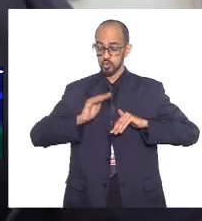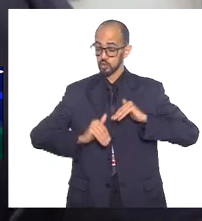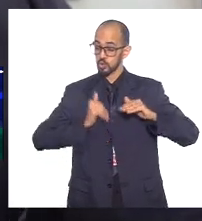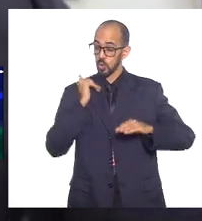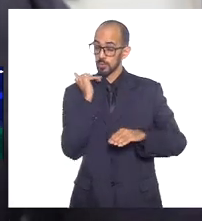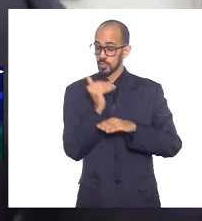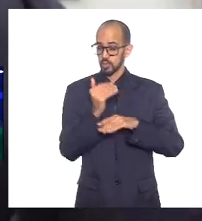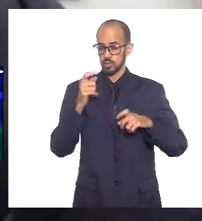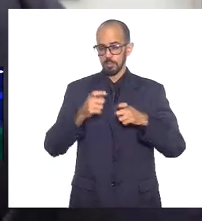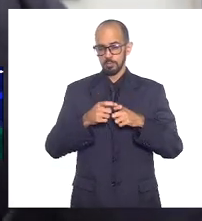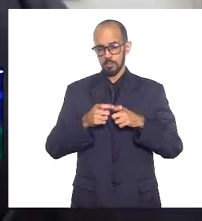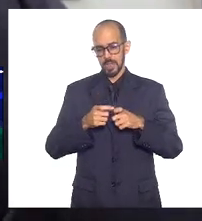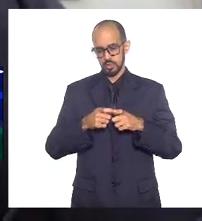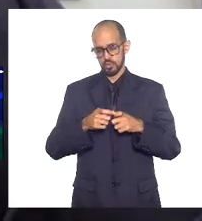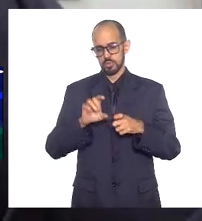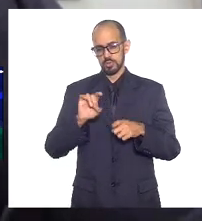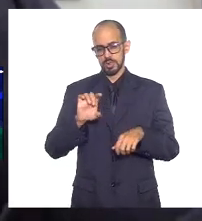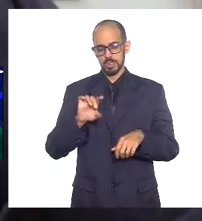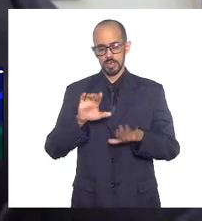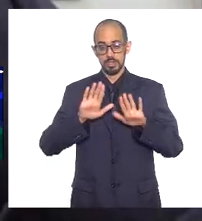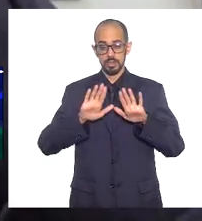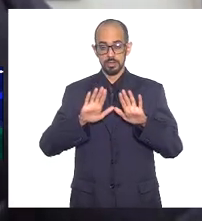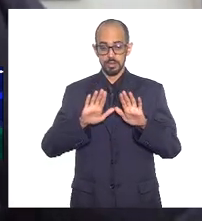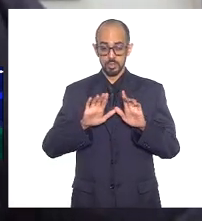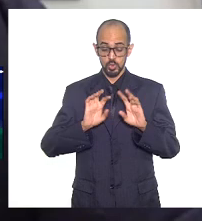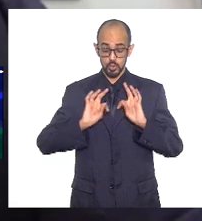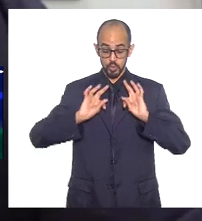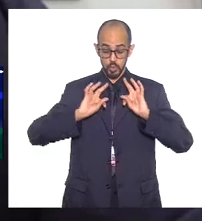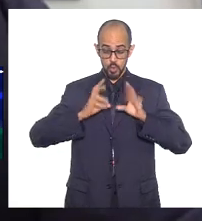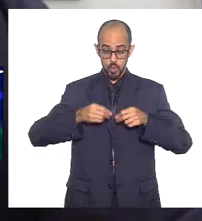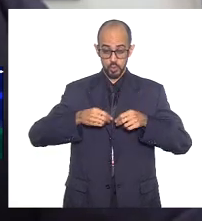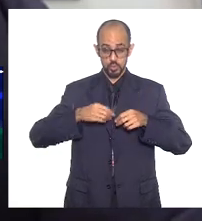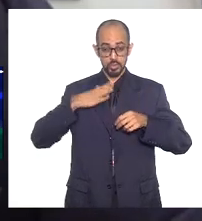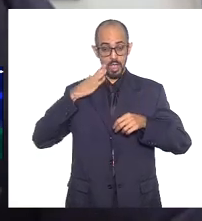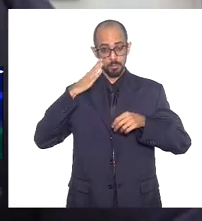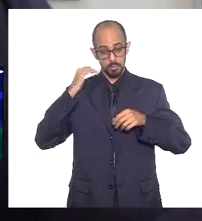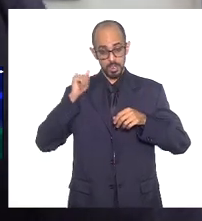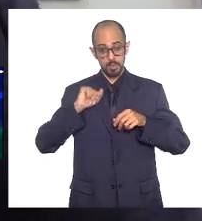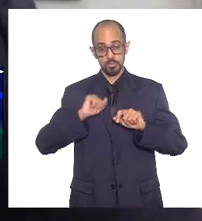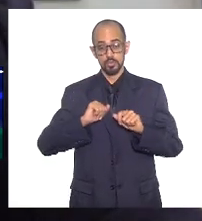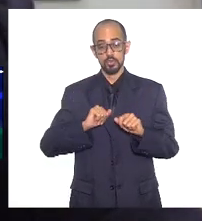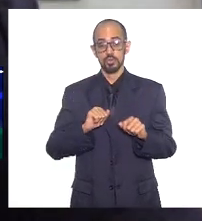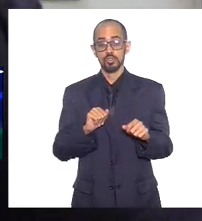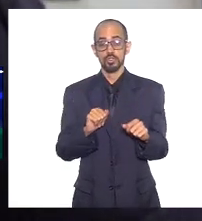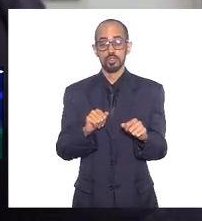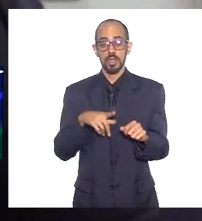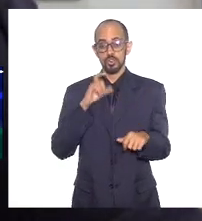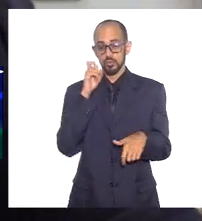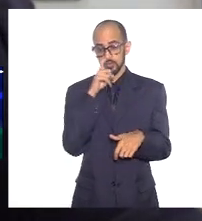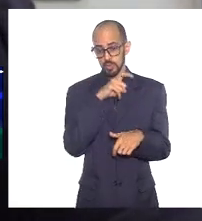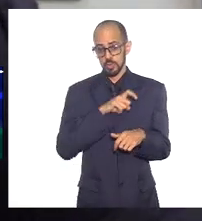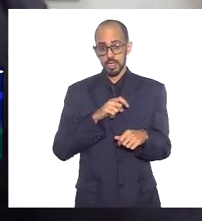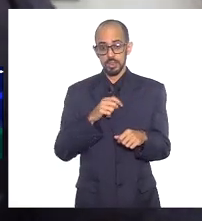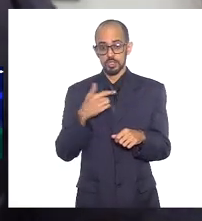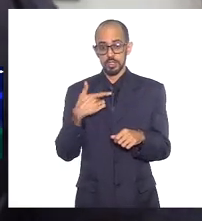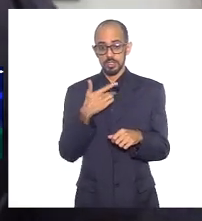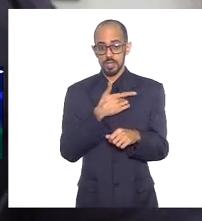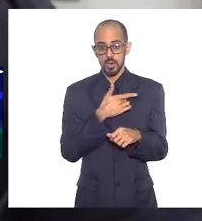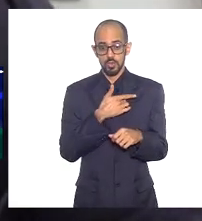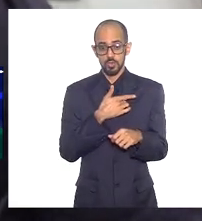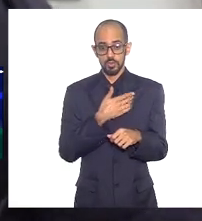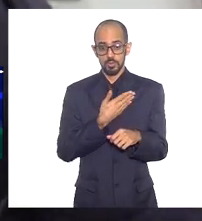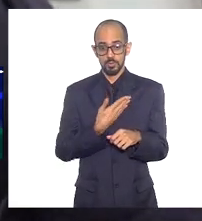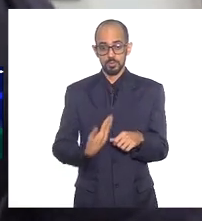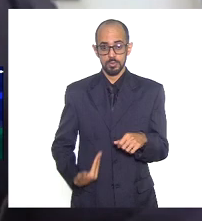especialistas todos sabemos também do drama em que a saúde pública